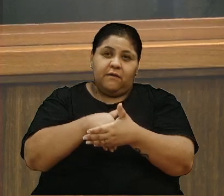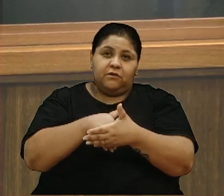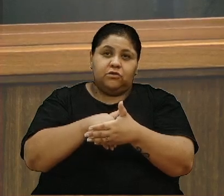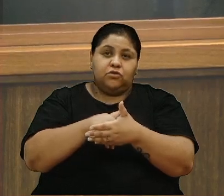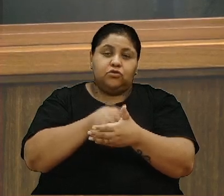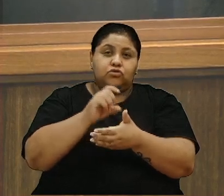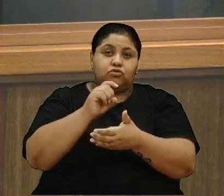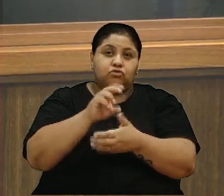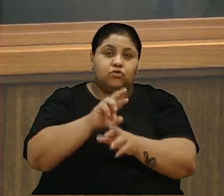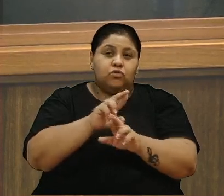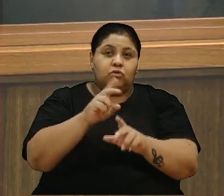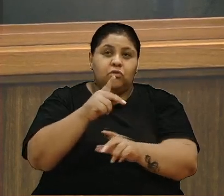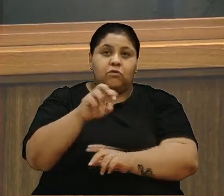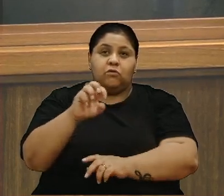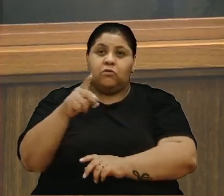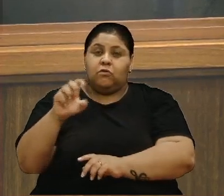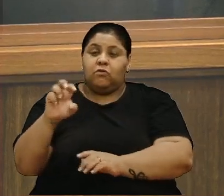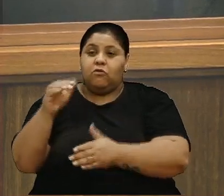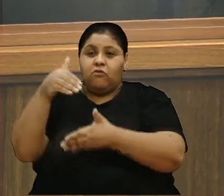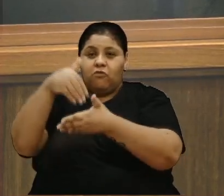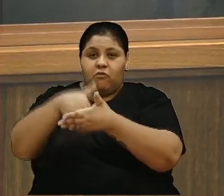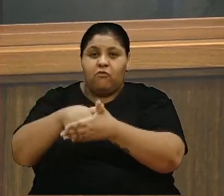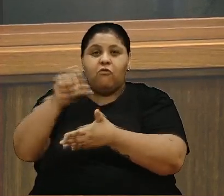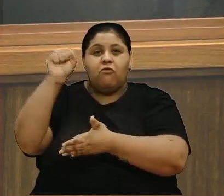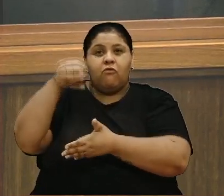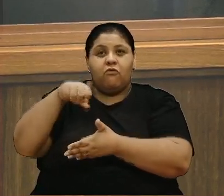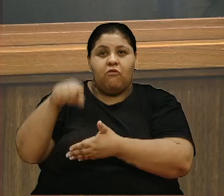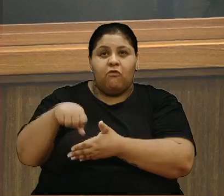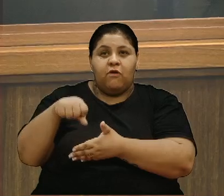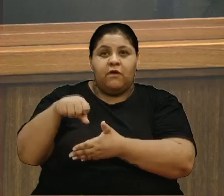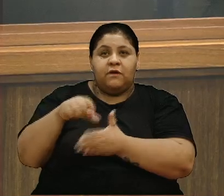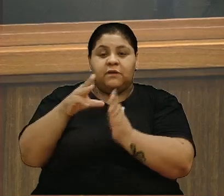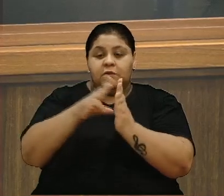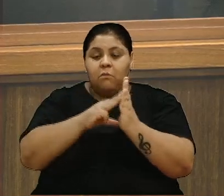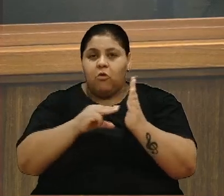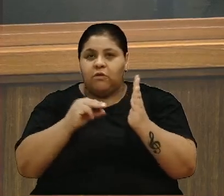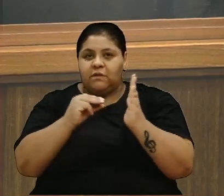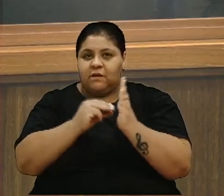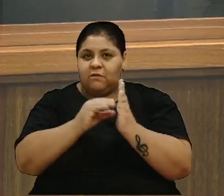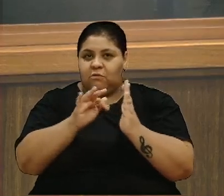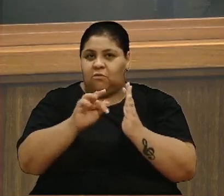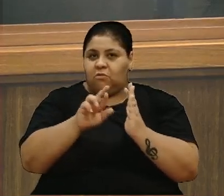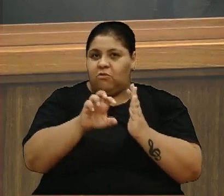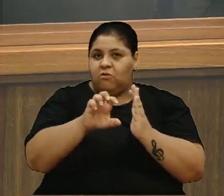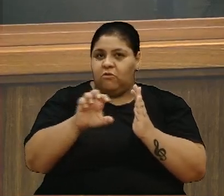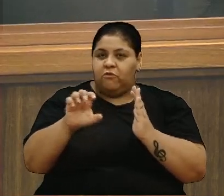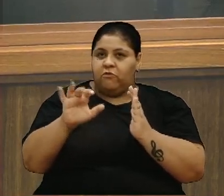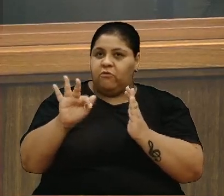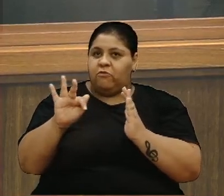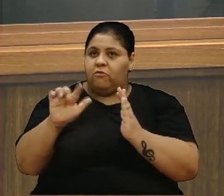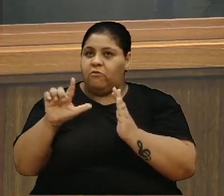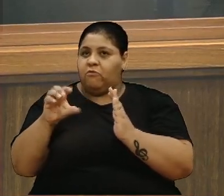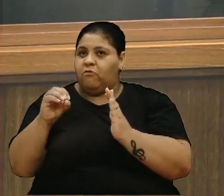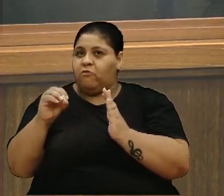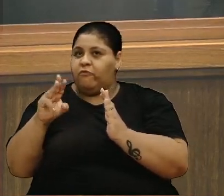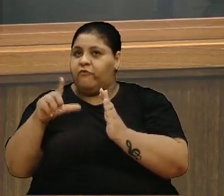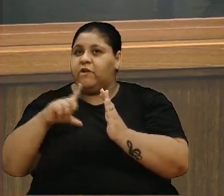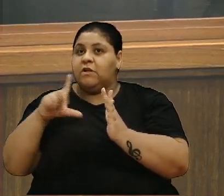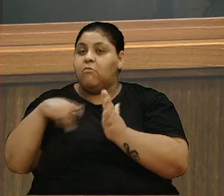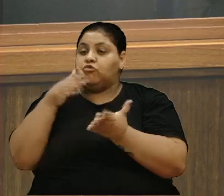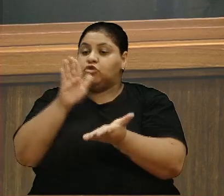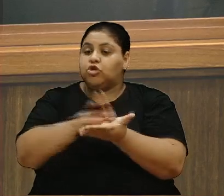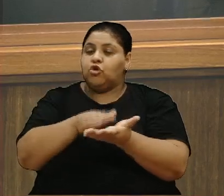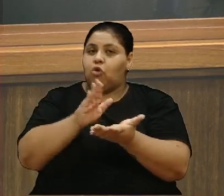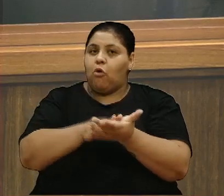Vargas, votaram a favor deste modelo aqui. Então, sim, nós temos que cobrar desses